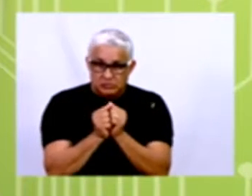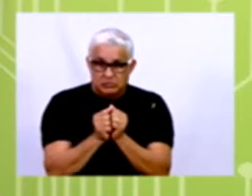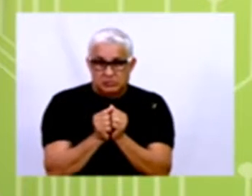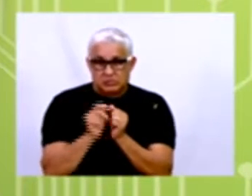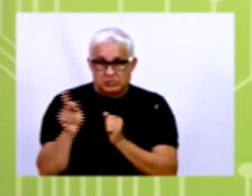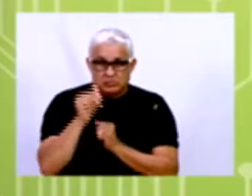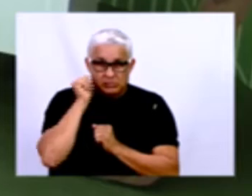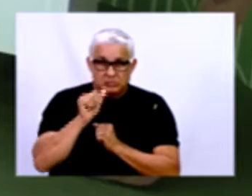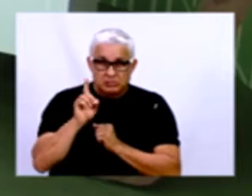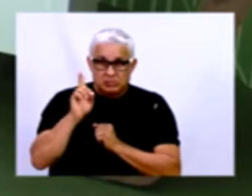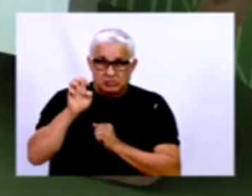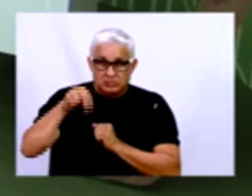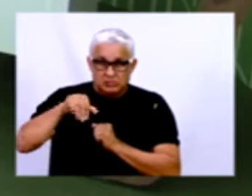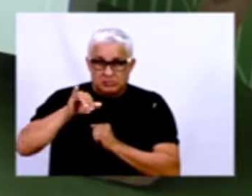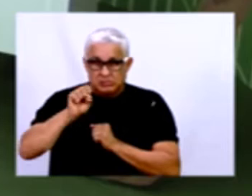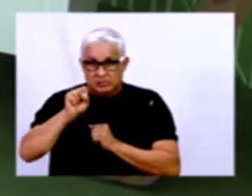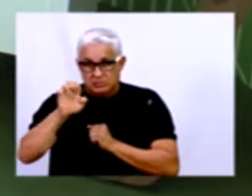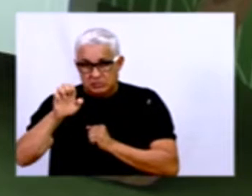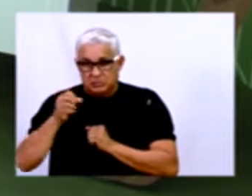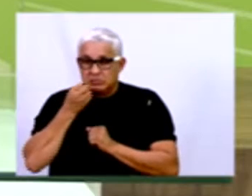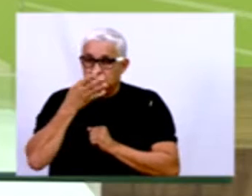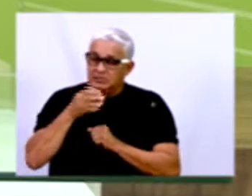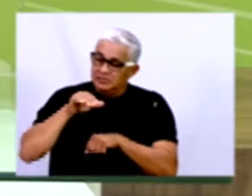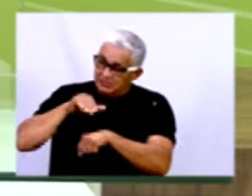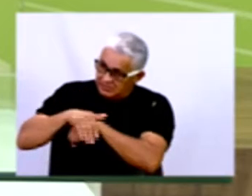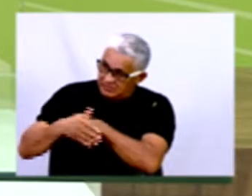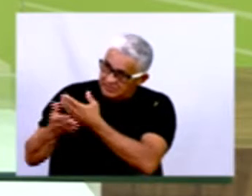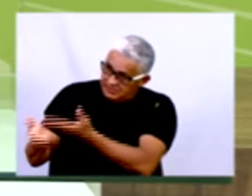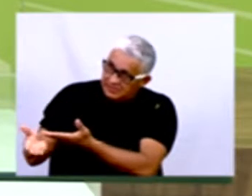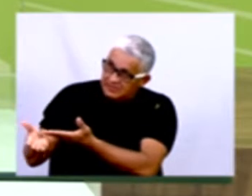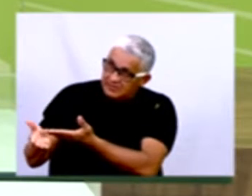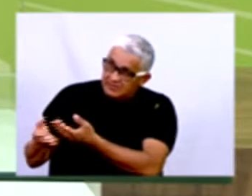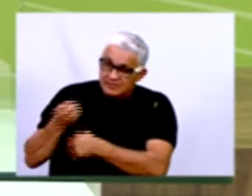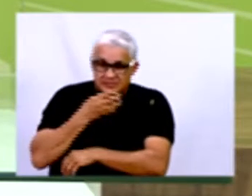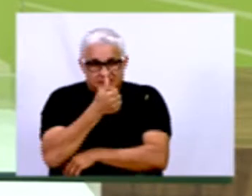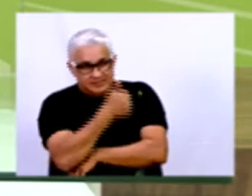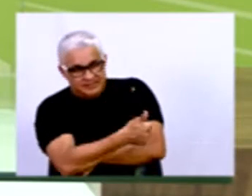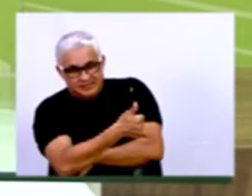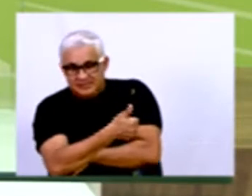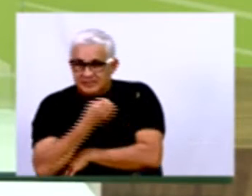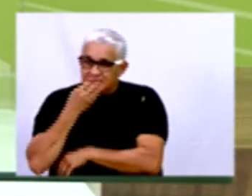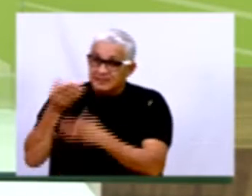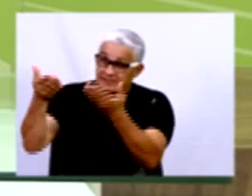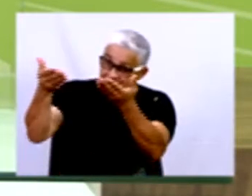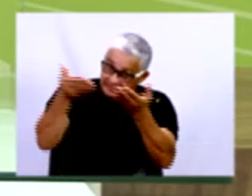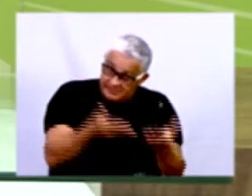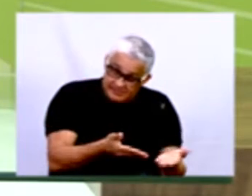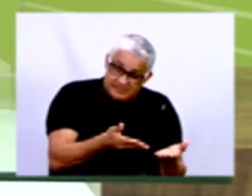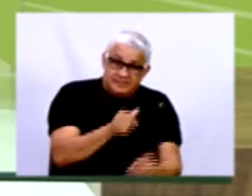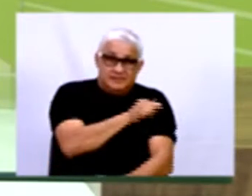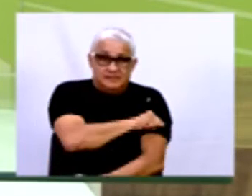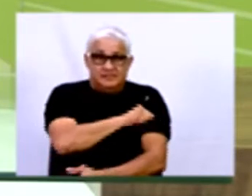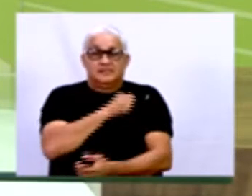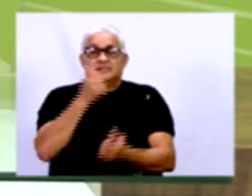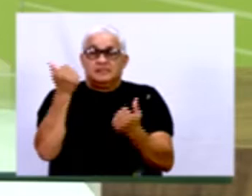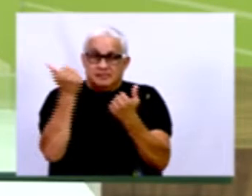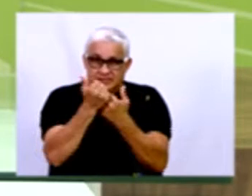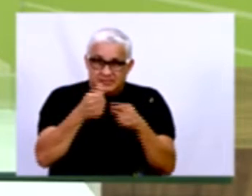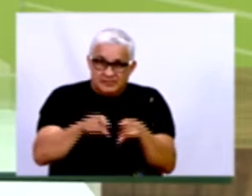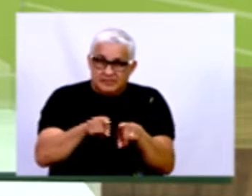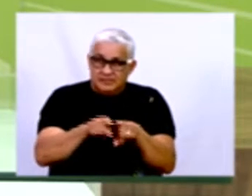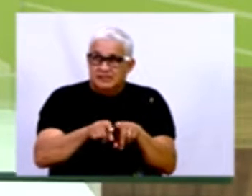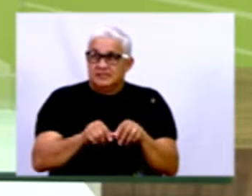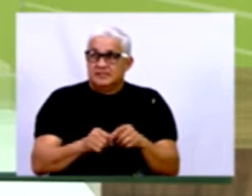professora Denise. Boa noite, professora Denise. Olá, professor, tudo bom? Sejam bem-vindos, alunos e tutores. É com